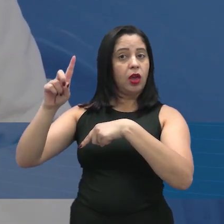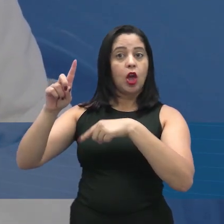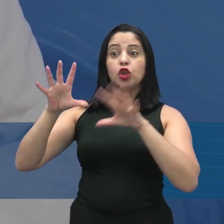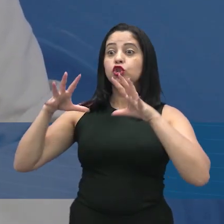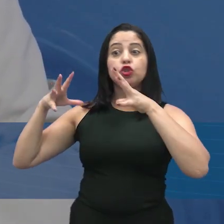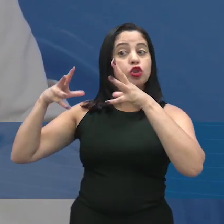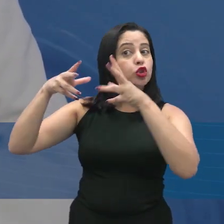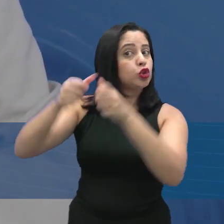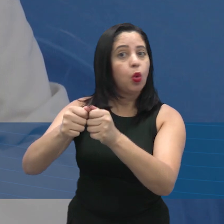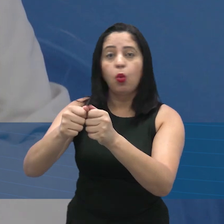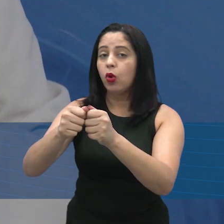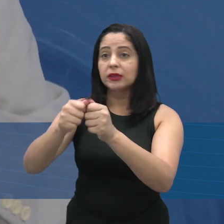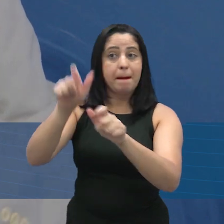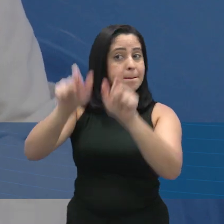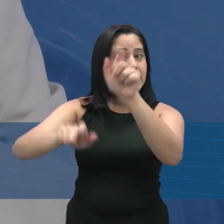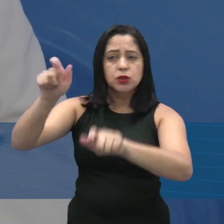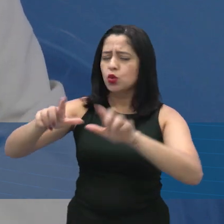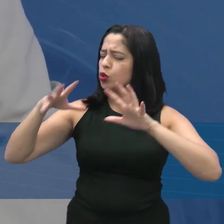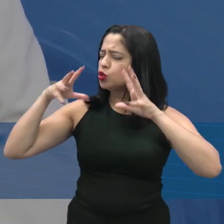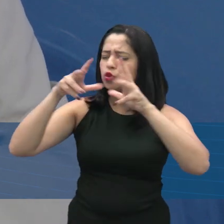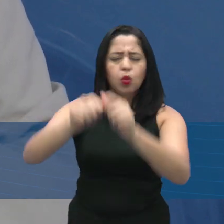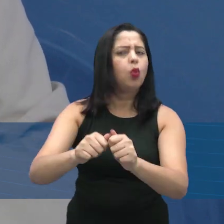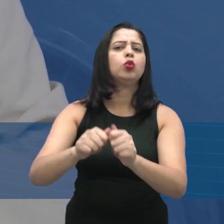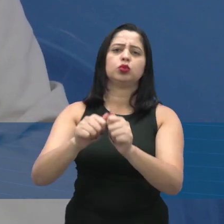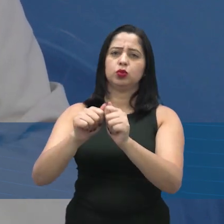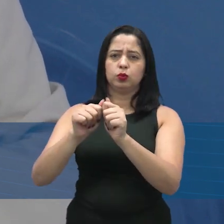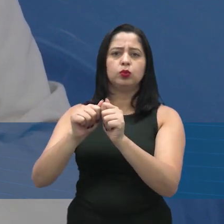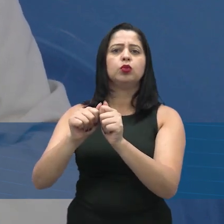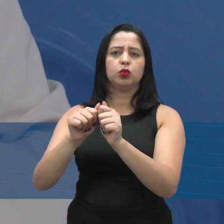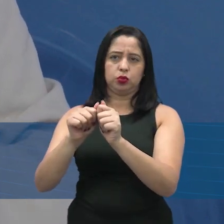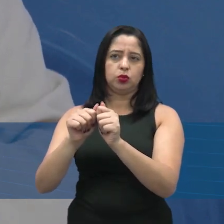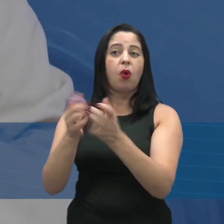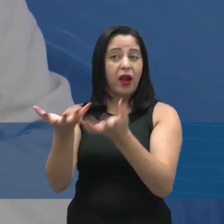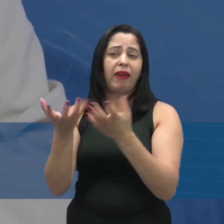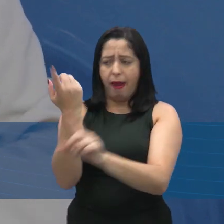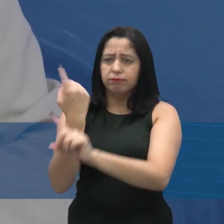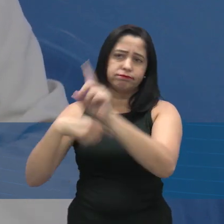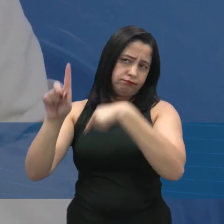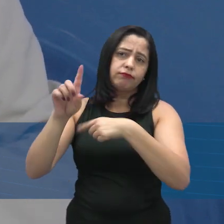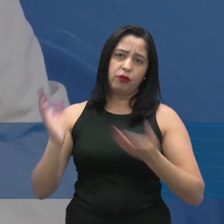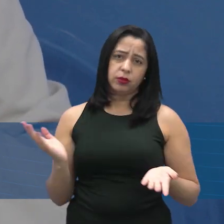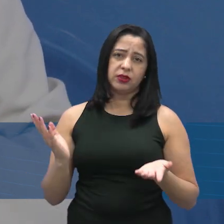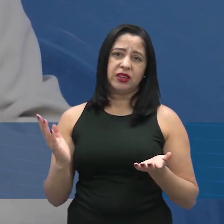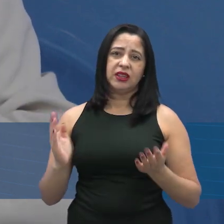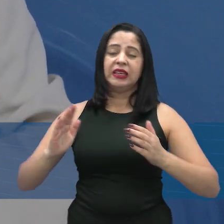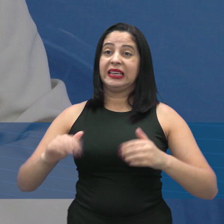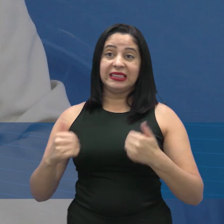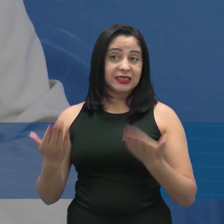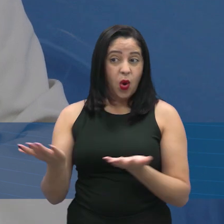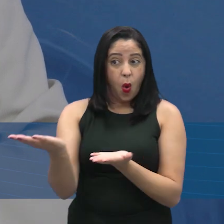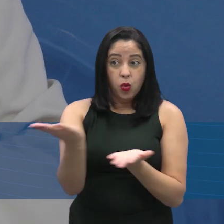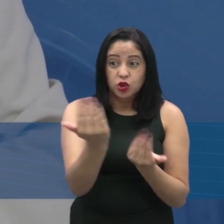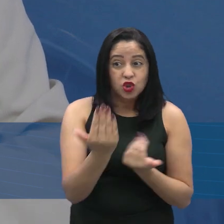vive em sociedade, com raras exceções, e a prosperidade é parte dessa sociedade. Então, essa